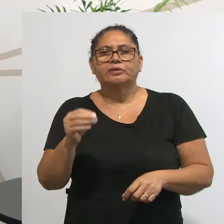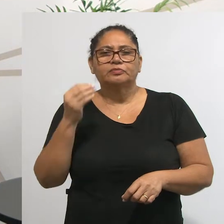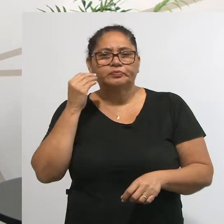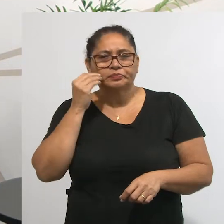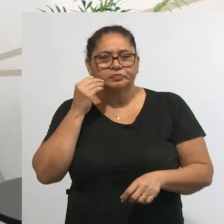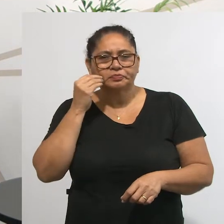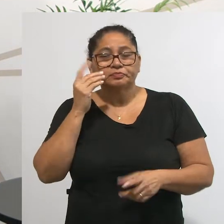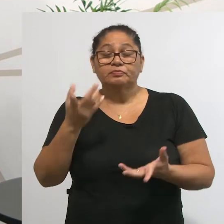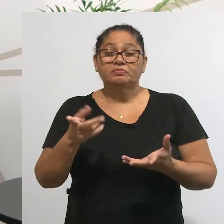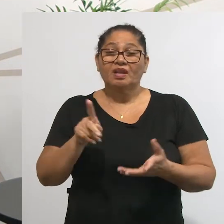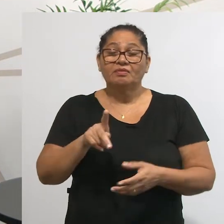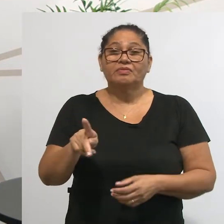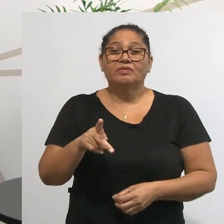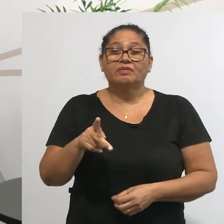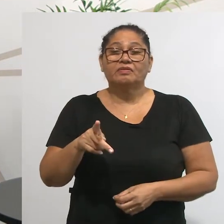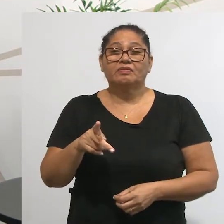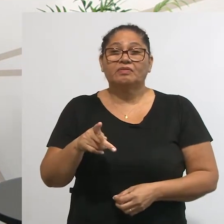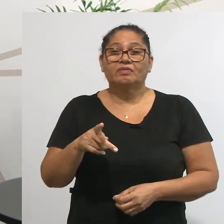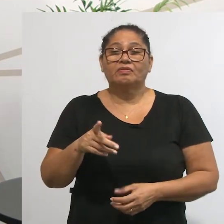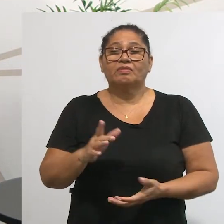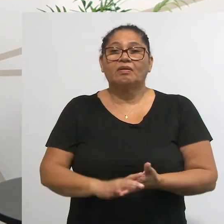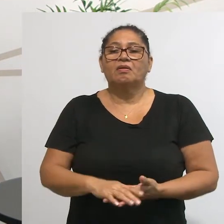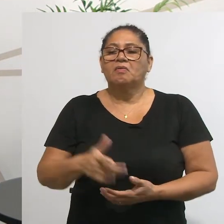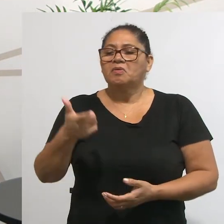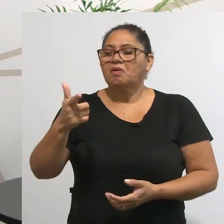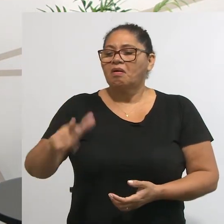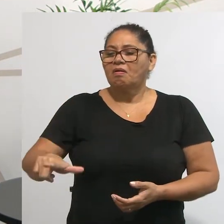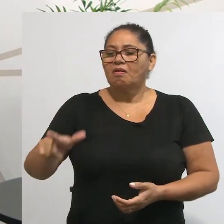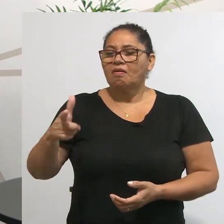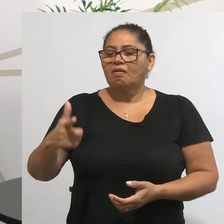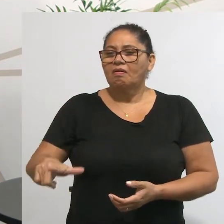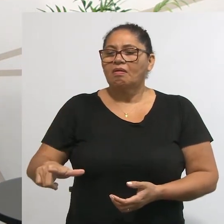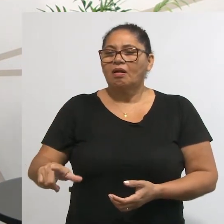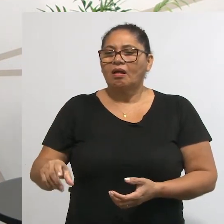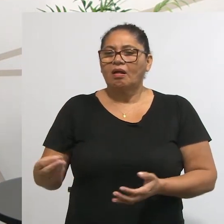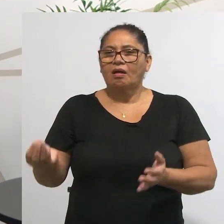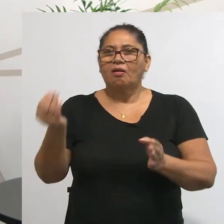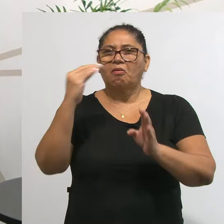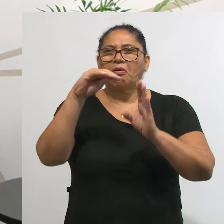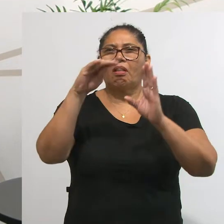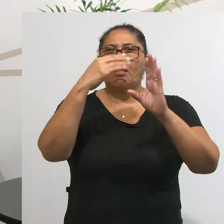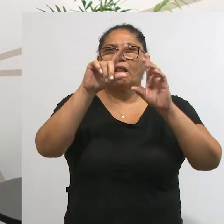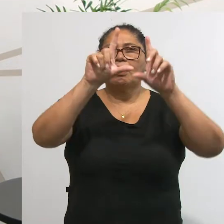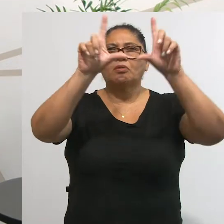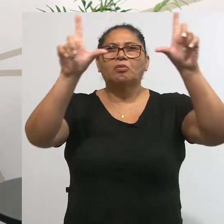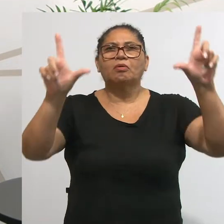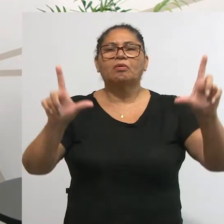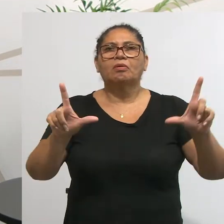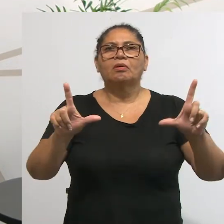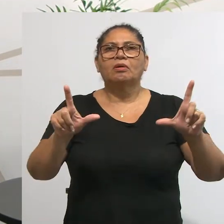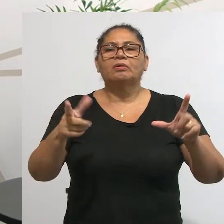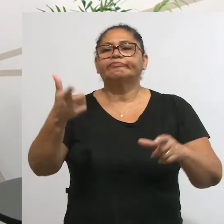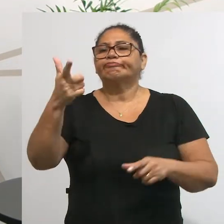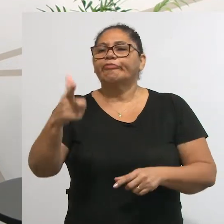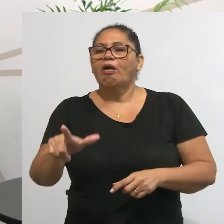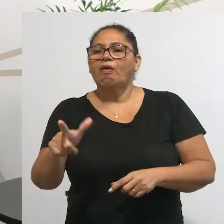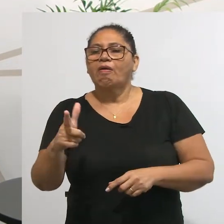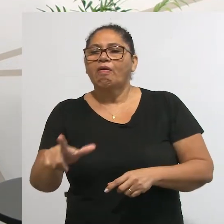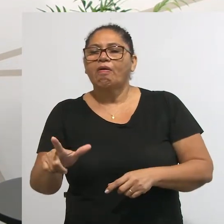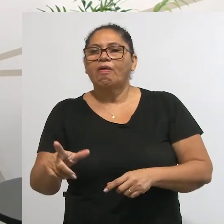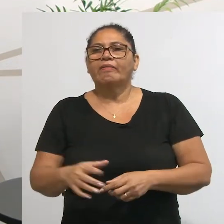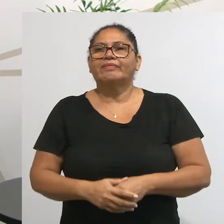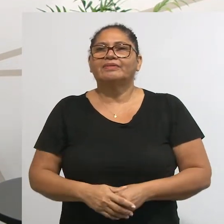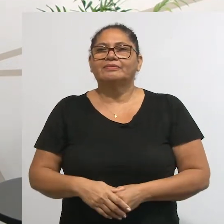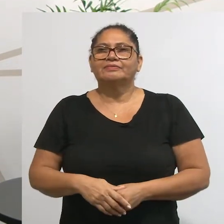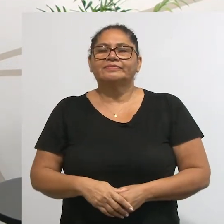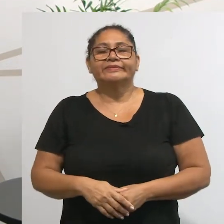essa experiência. Muitas vezes o professor dita, o aluno repete, ou coloca lá no quadro, e o aluno repete, e a